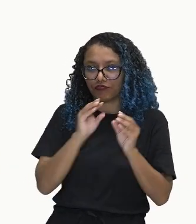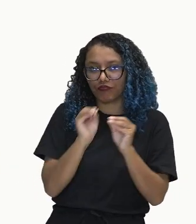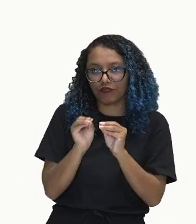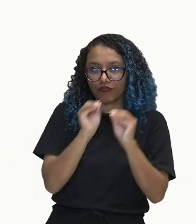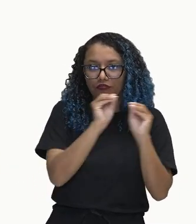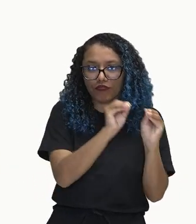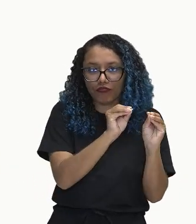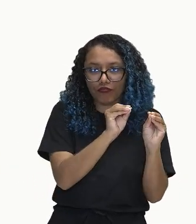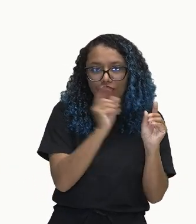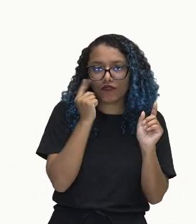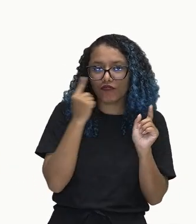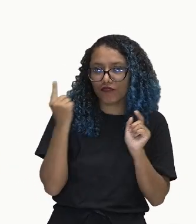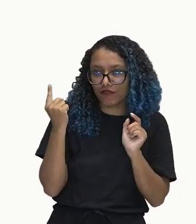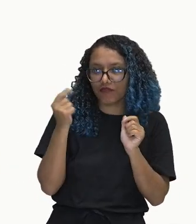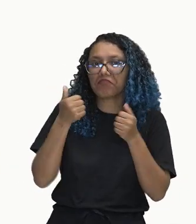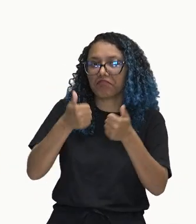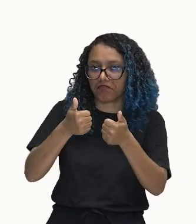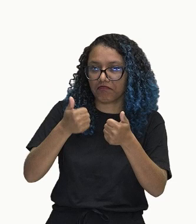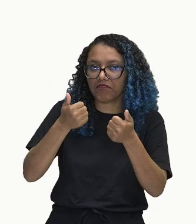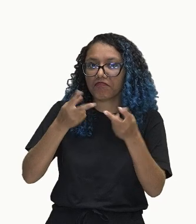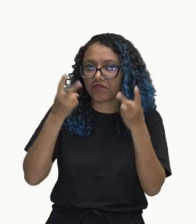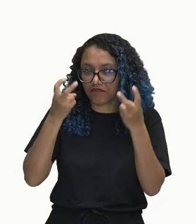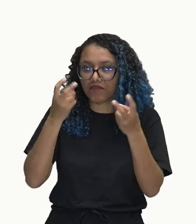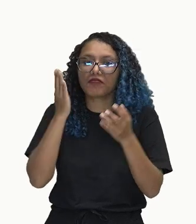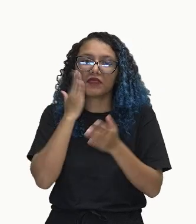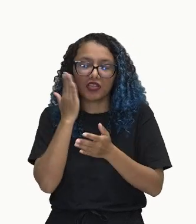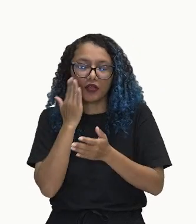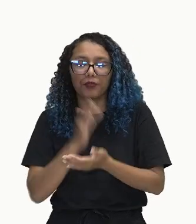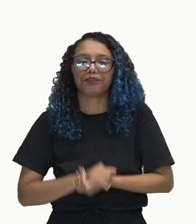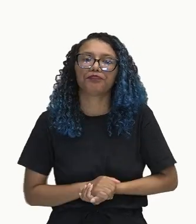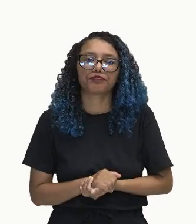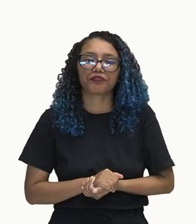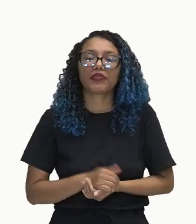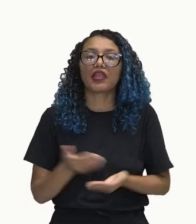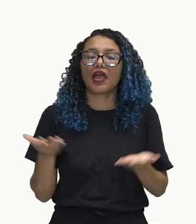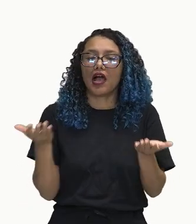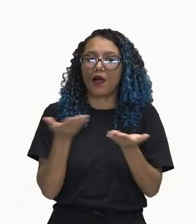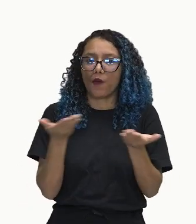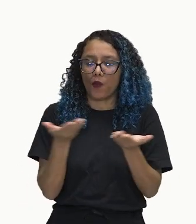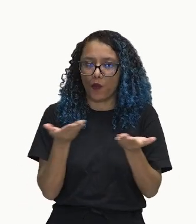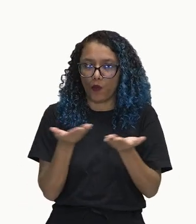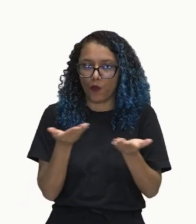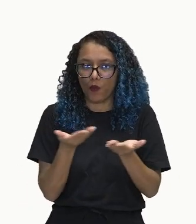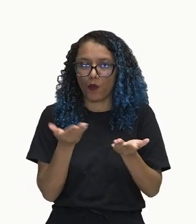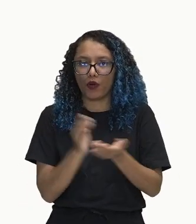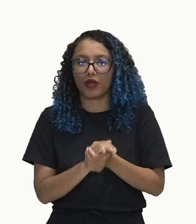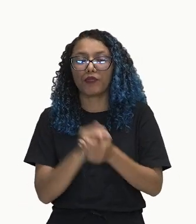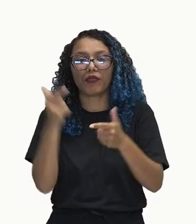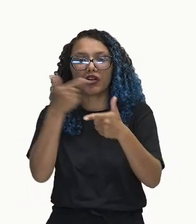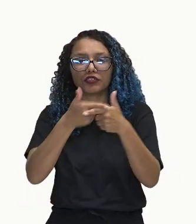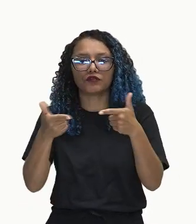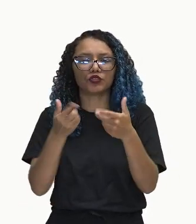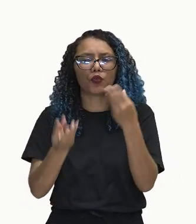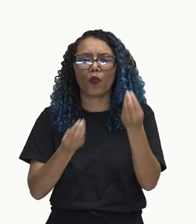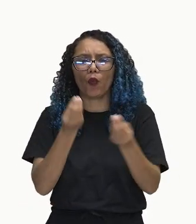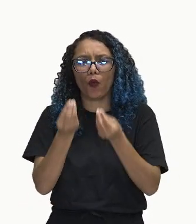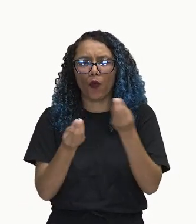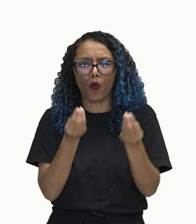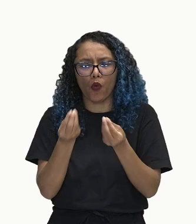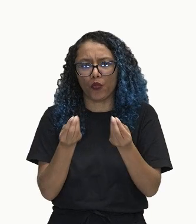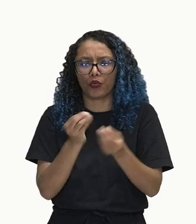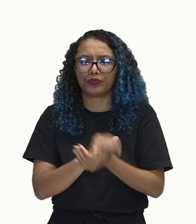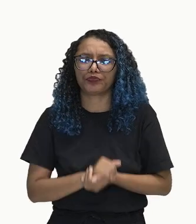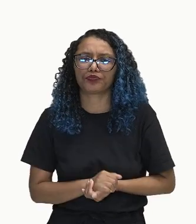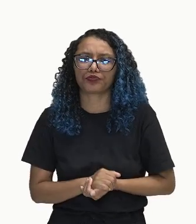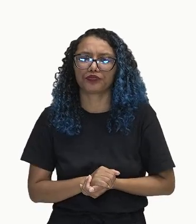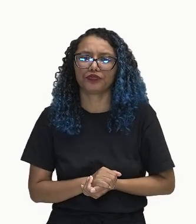vir aqui, tá bom? Beleza. Agora, quando a gente vai dividir um polinômio por outro qualquer,